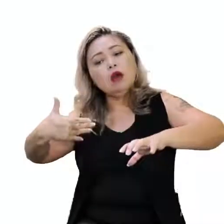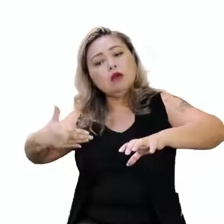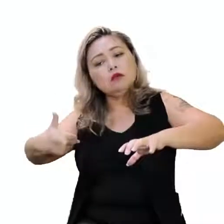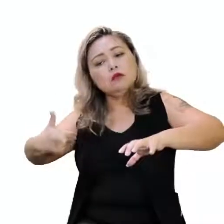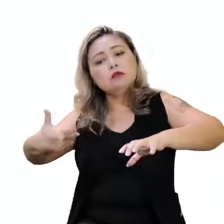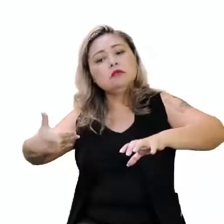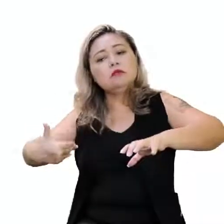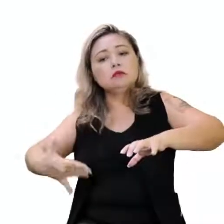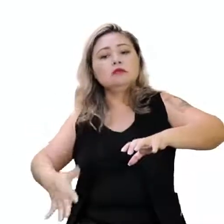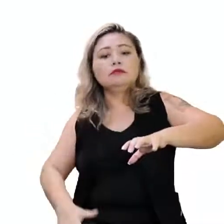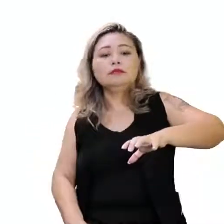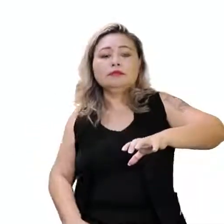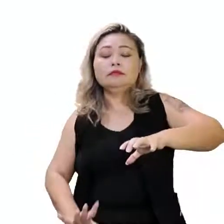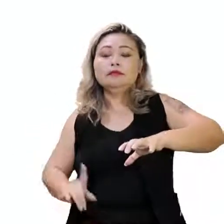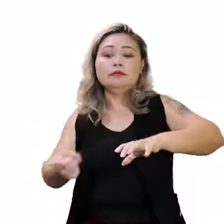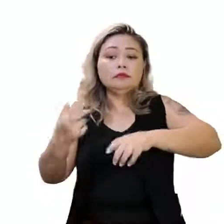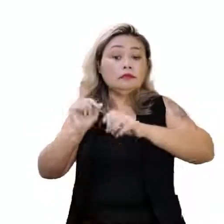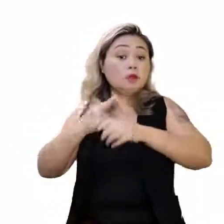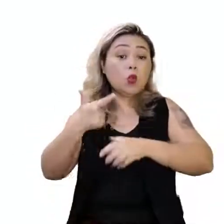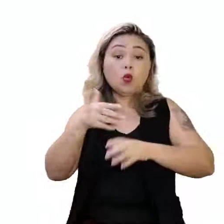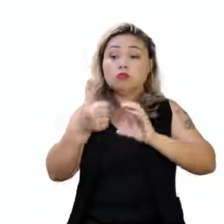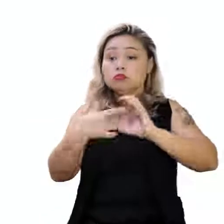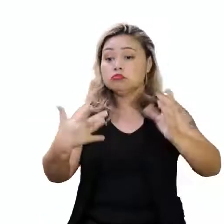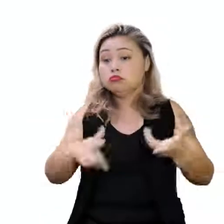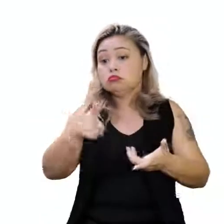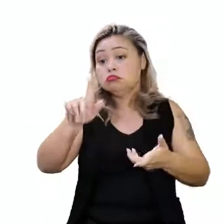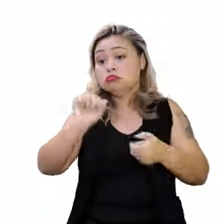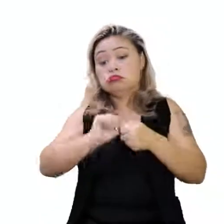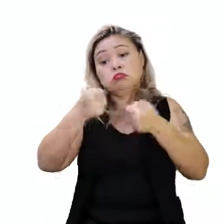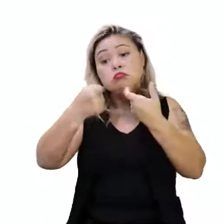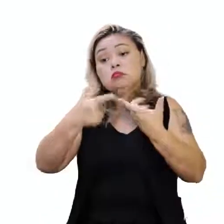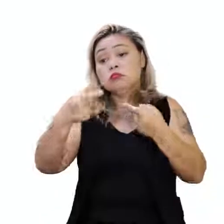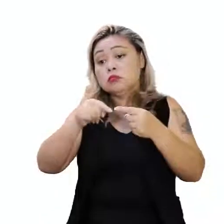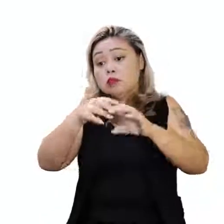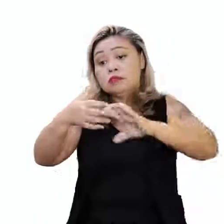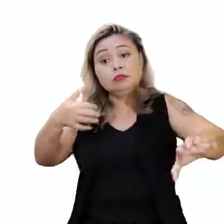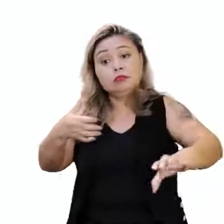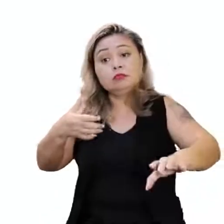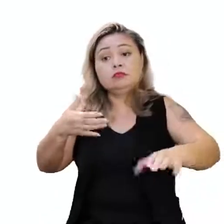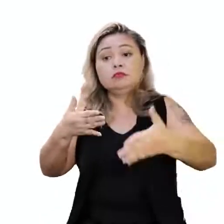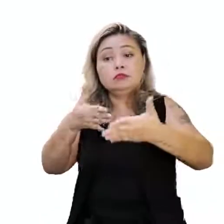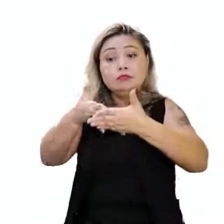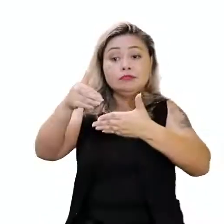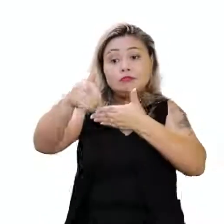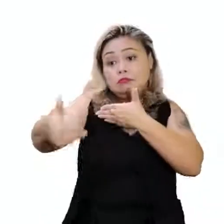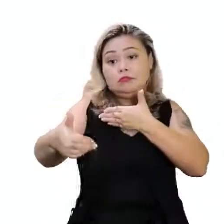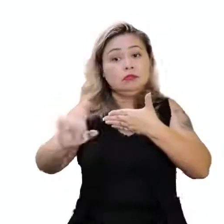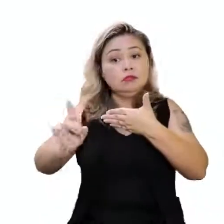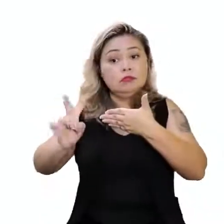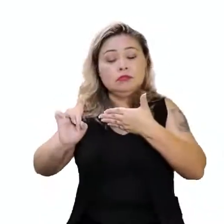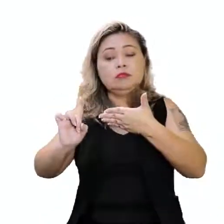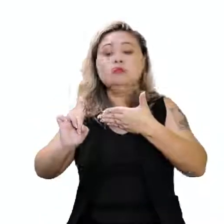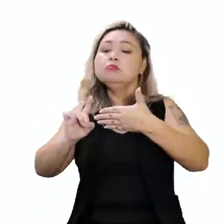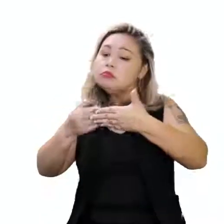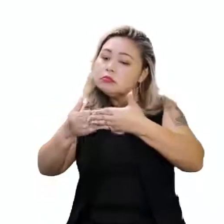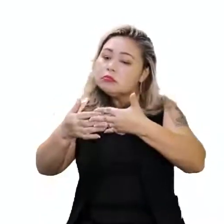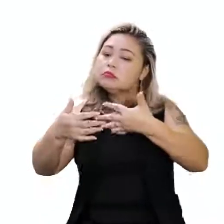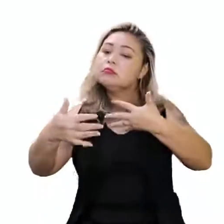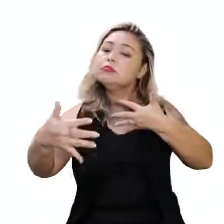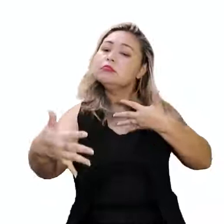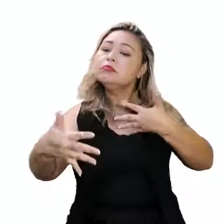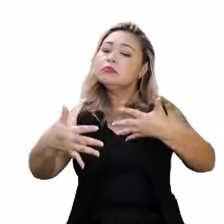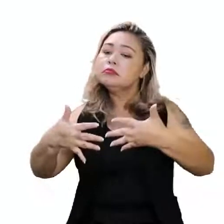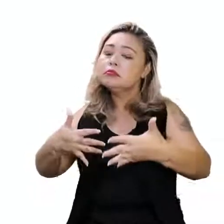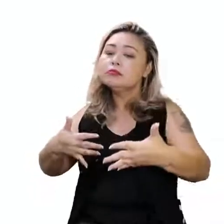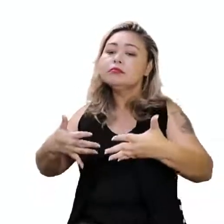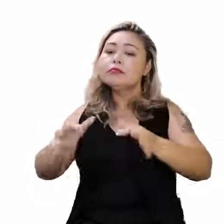se tornando distintas. Não há uma característica geográfica definida que os separe, podendo tornar as espécies distintas simplesmente por